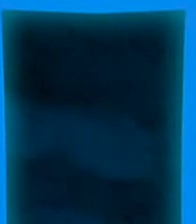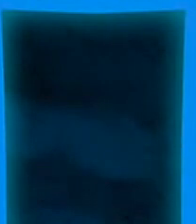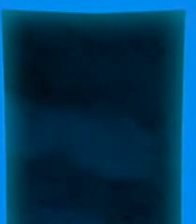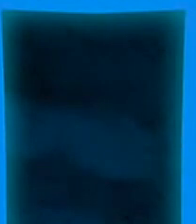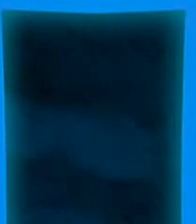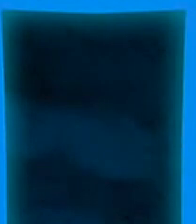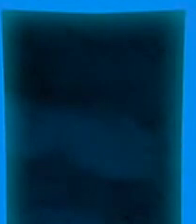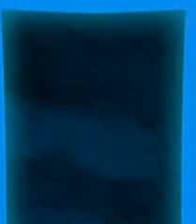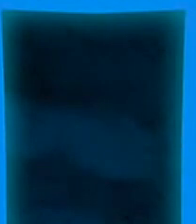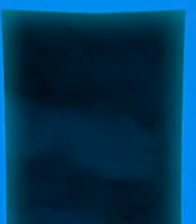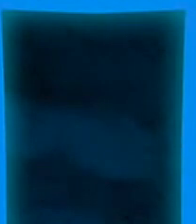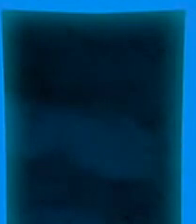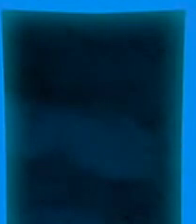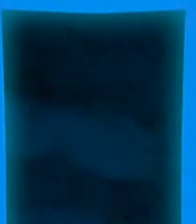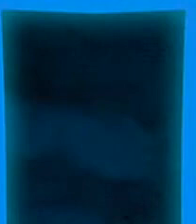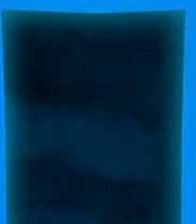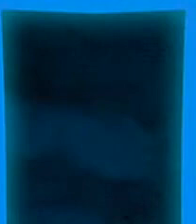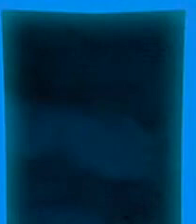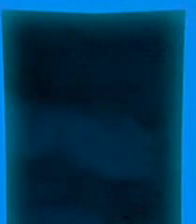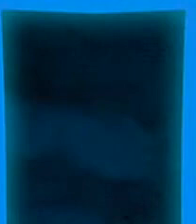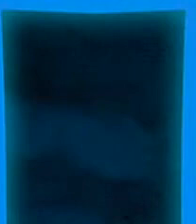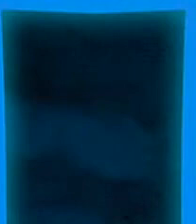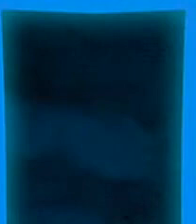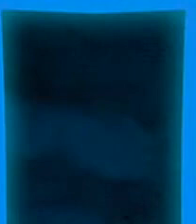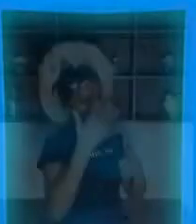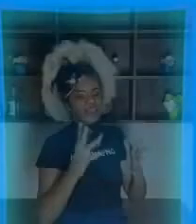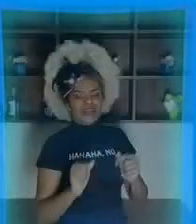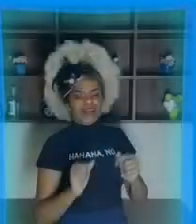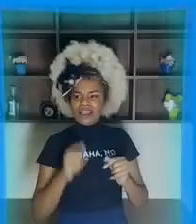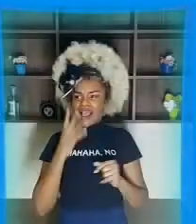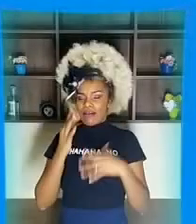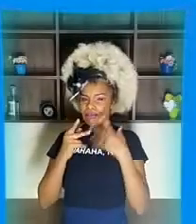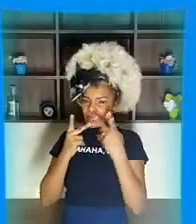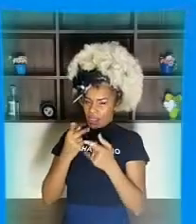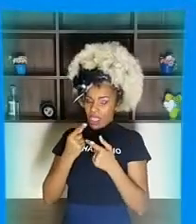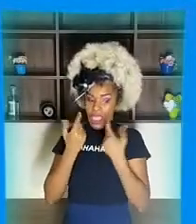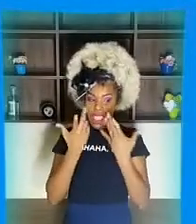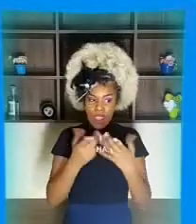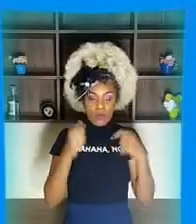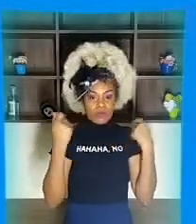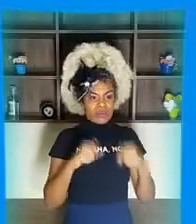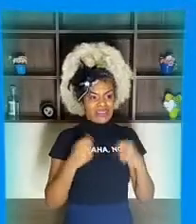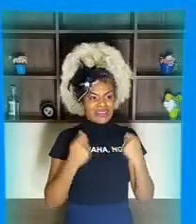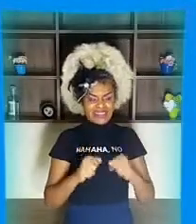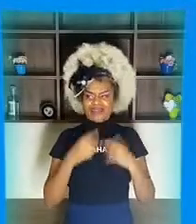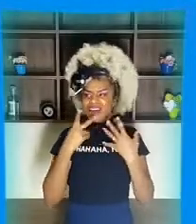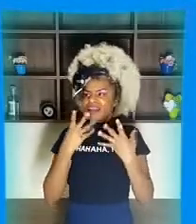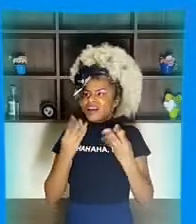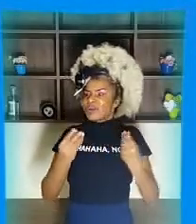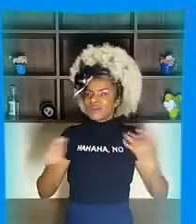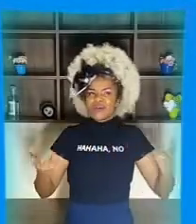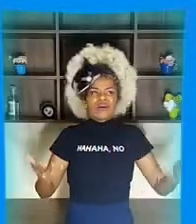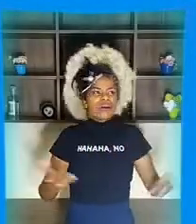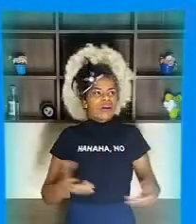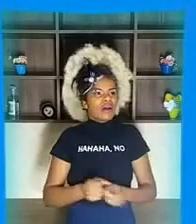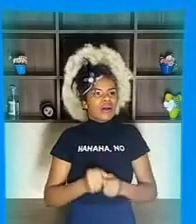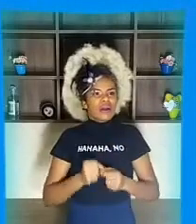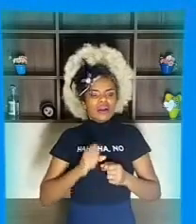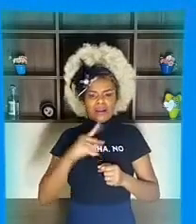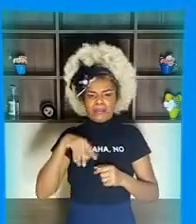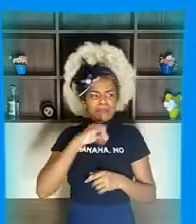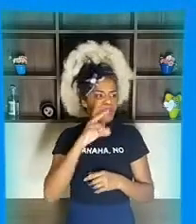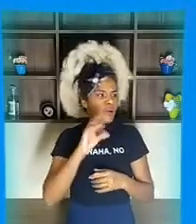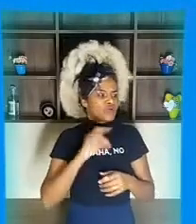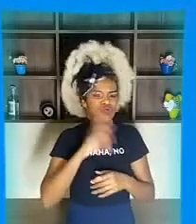Gente, eu adoro essa música. Obrigado, Dennis, amigos. Eu tô te devendo muito, sei lá o quê, bônus hora, eu não